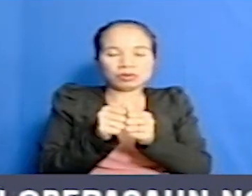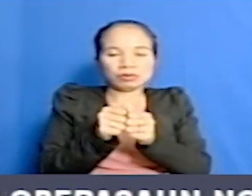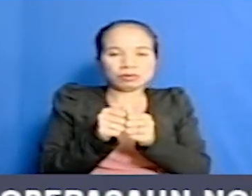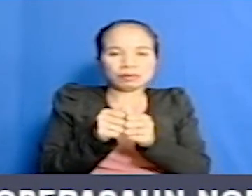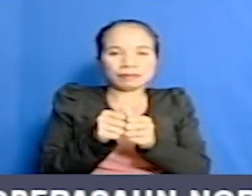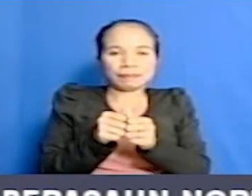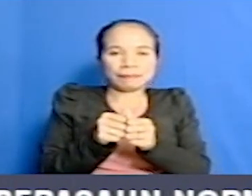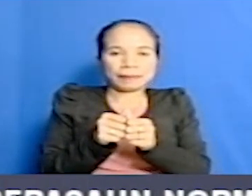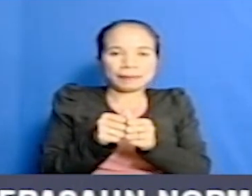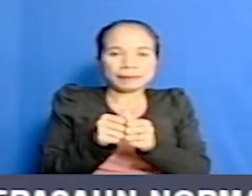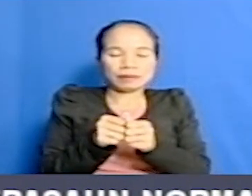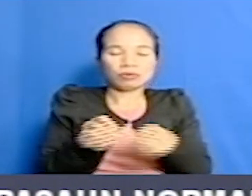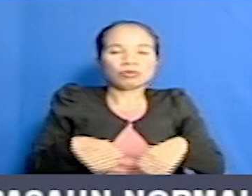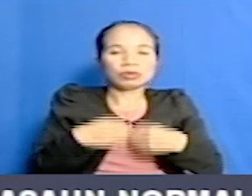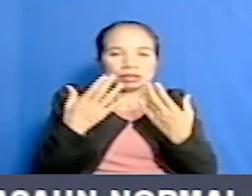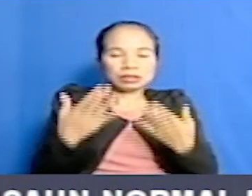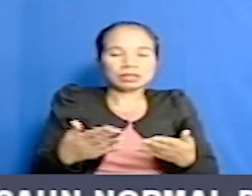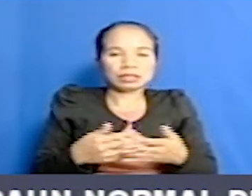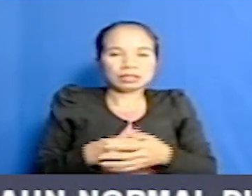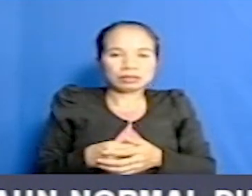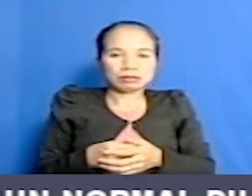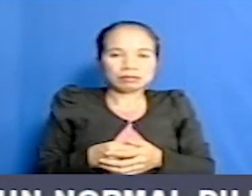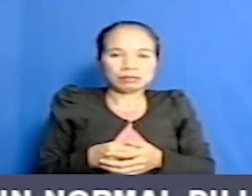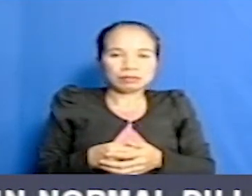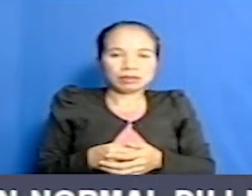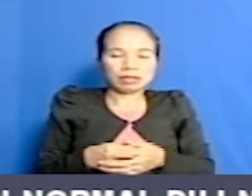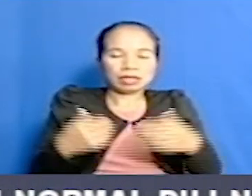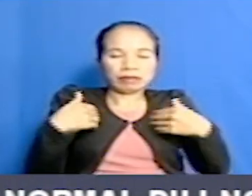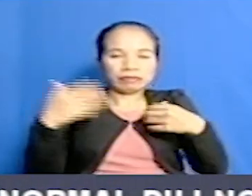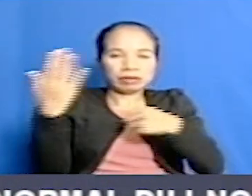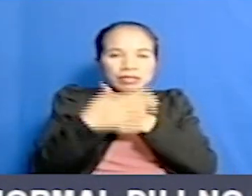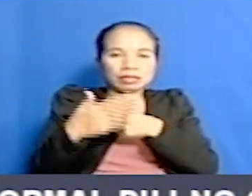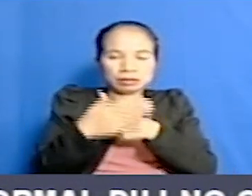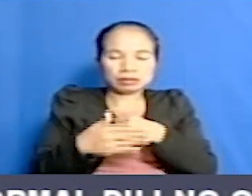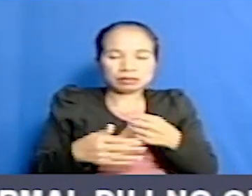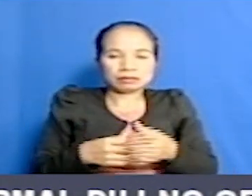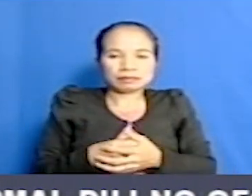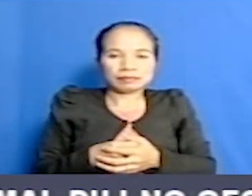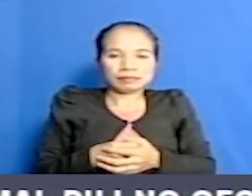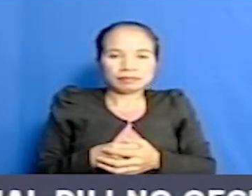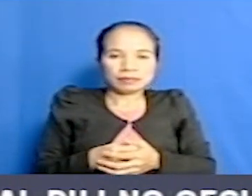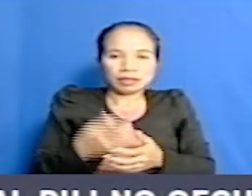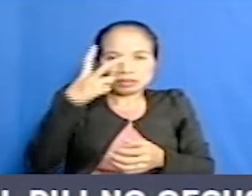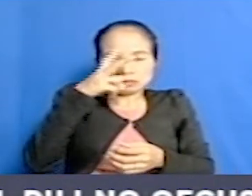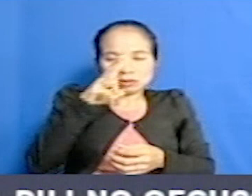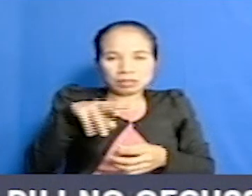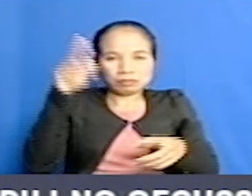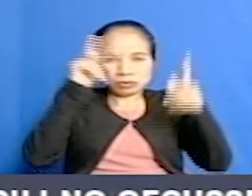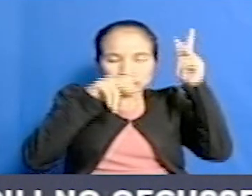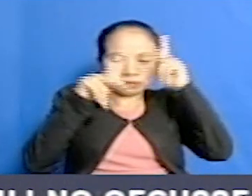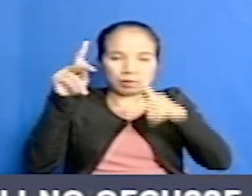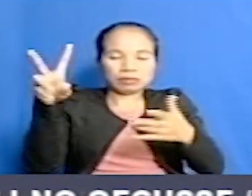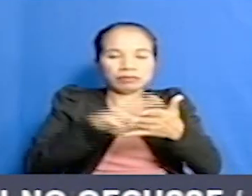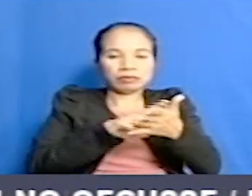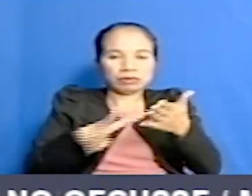vano, e governo, mos, mensa a tu bela ija diplomacia, o entre parte, mas a unrua, para tuare baia caso